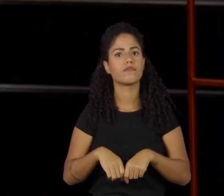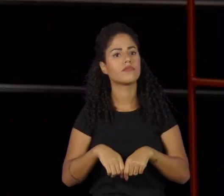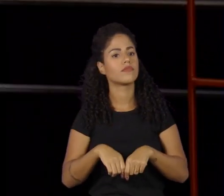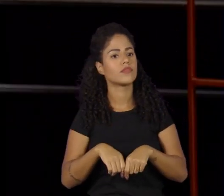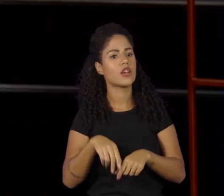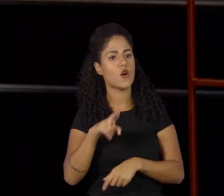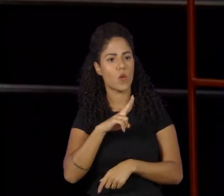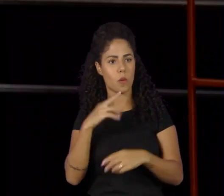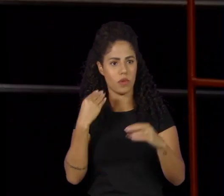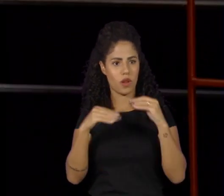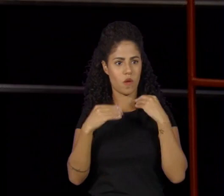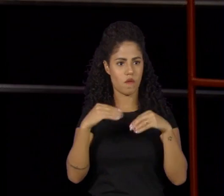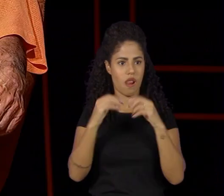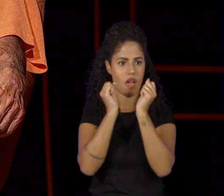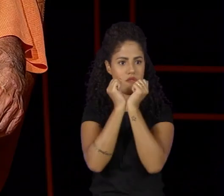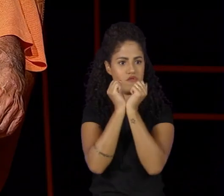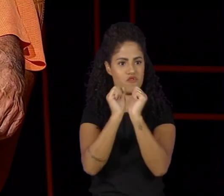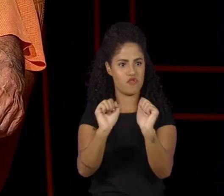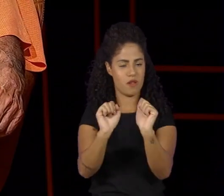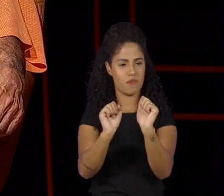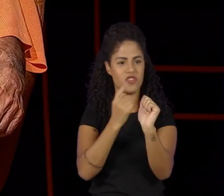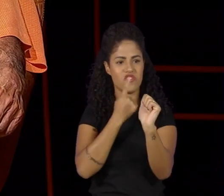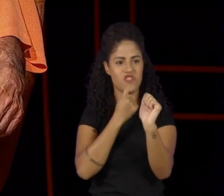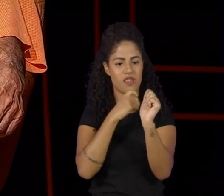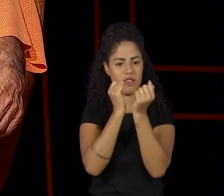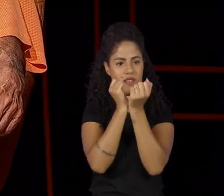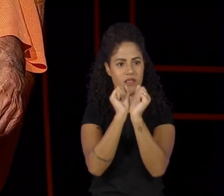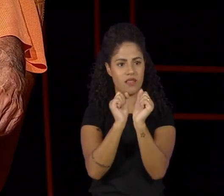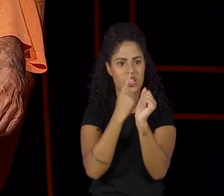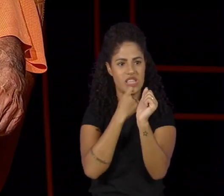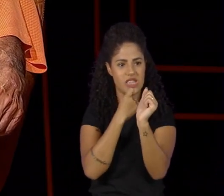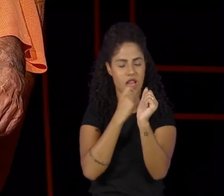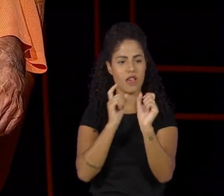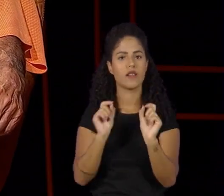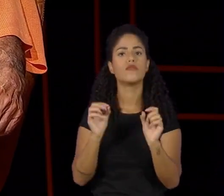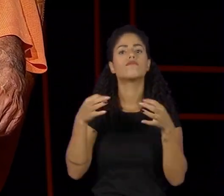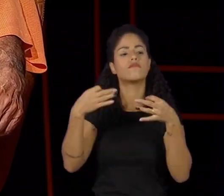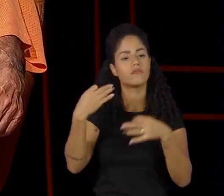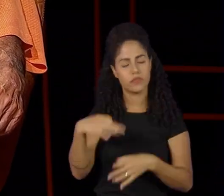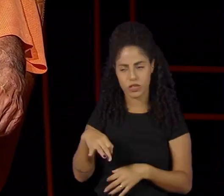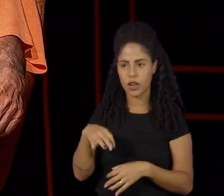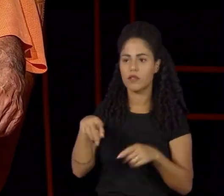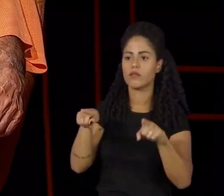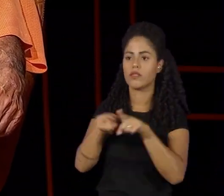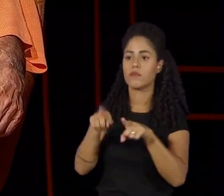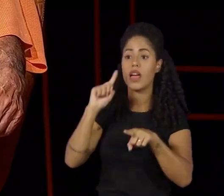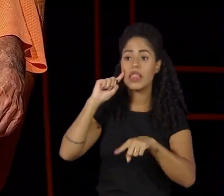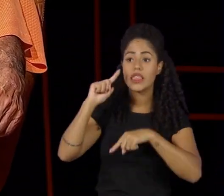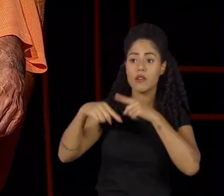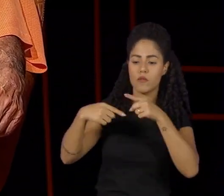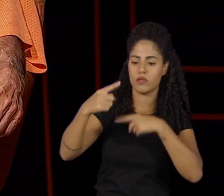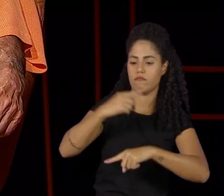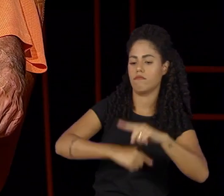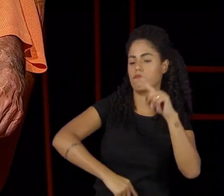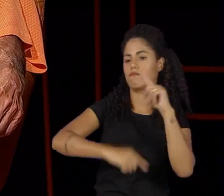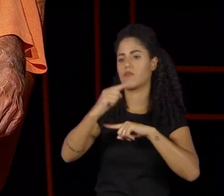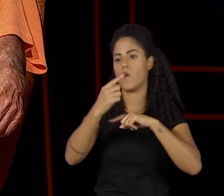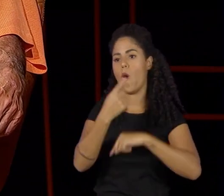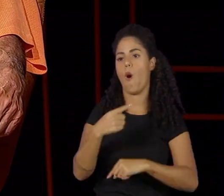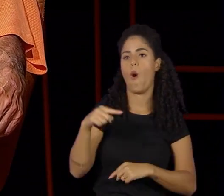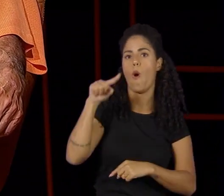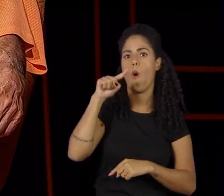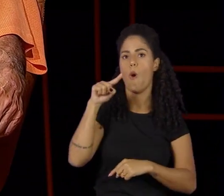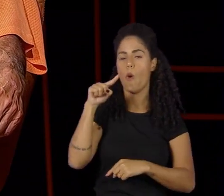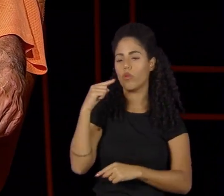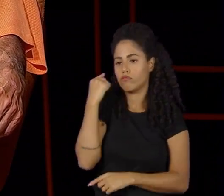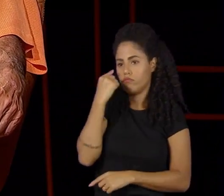Sangue. Foi Algemas de Sangue, exatamente. Depois é que veio o grande sucesso depois, que foi Aqueles